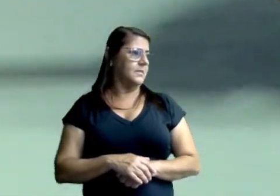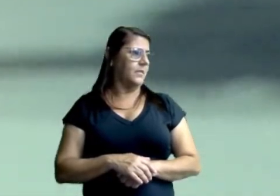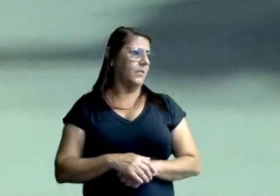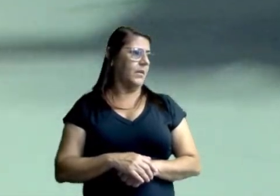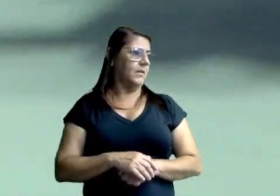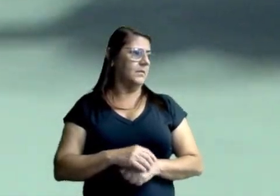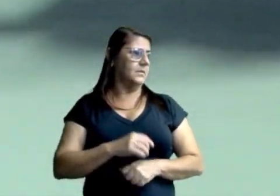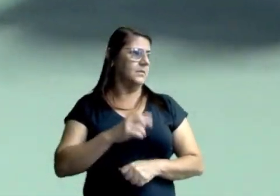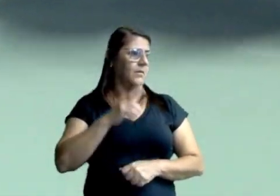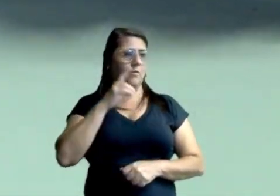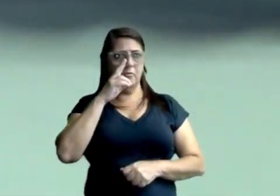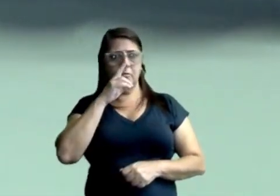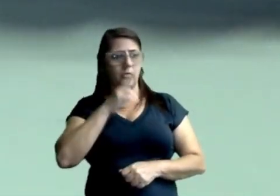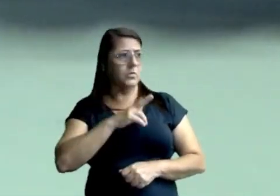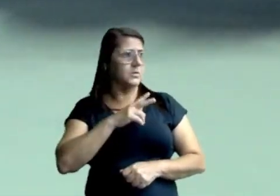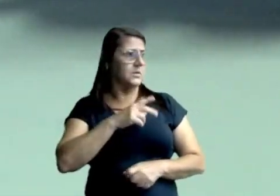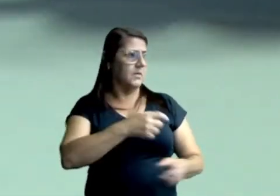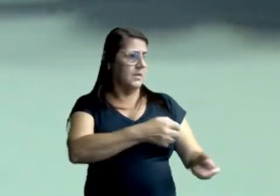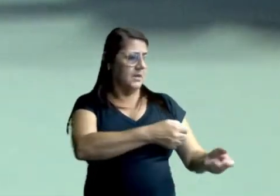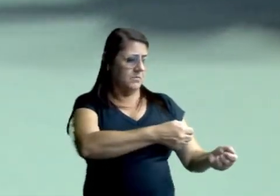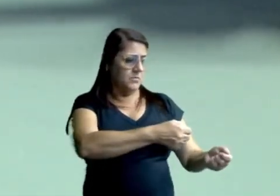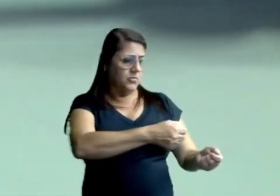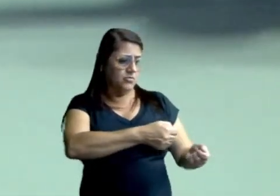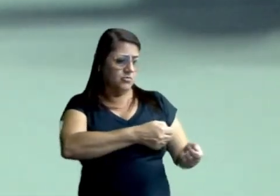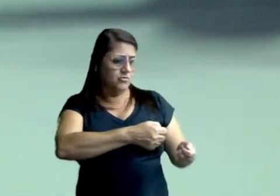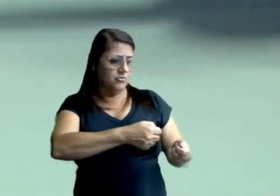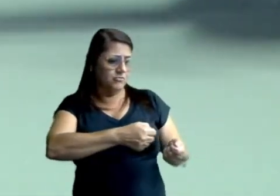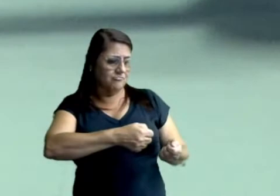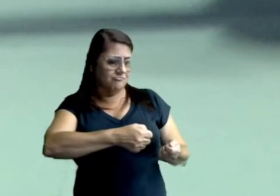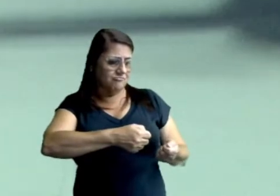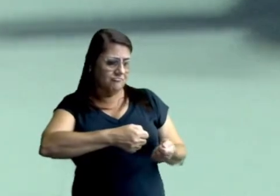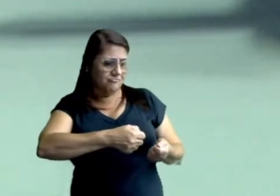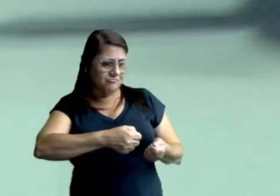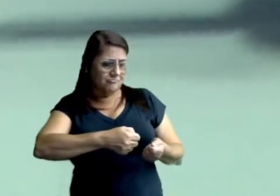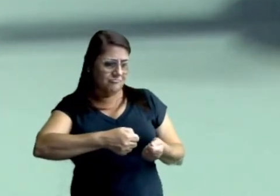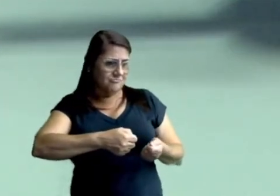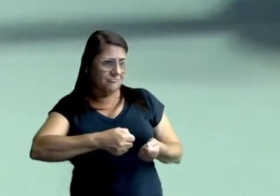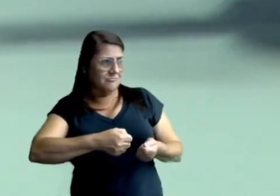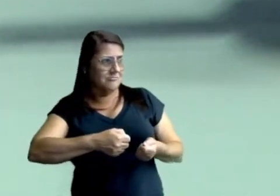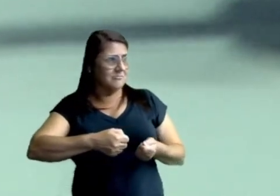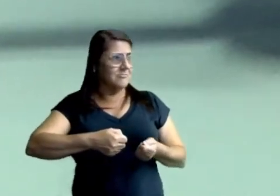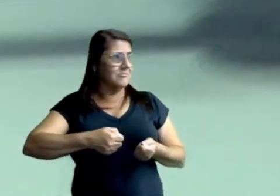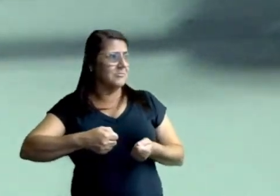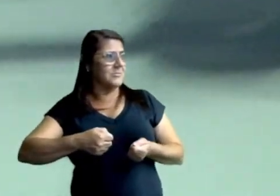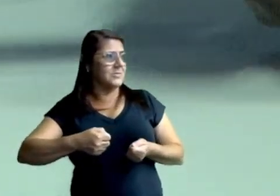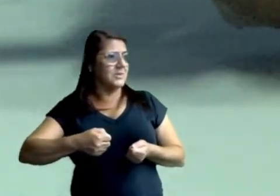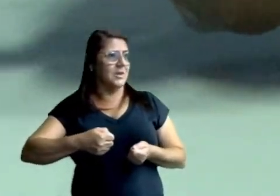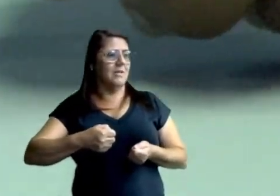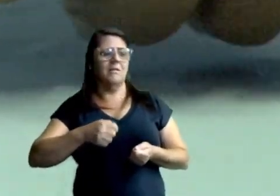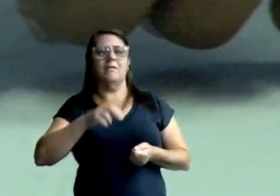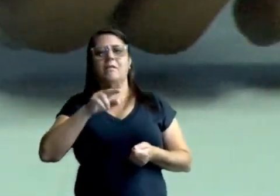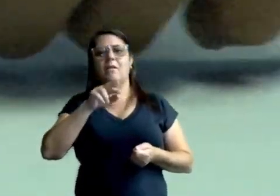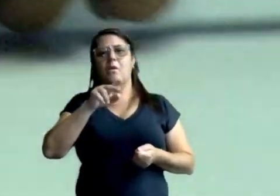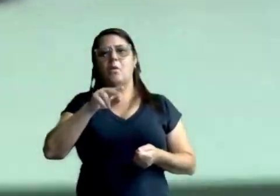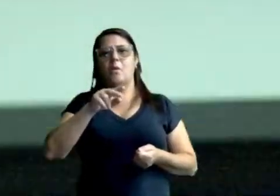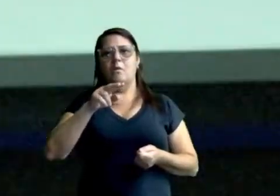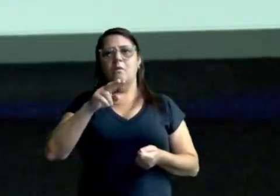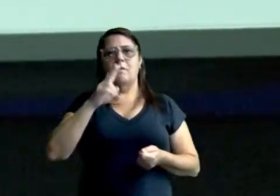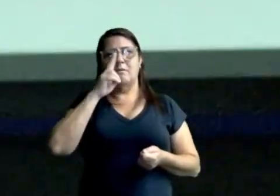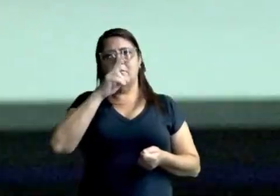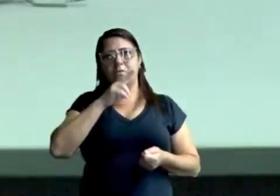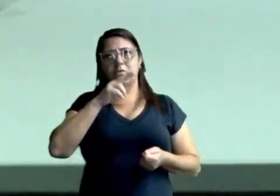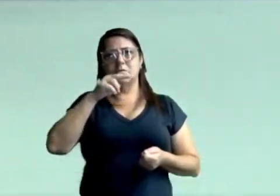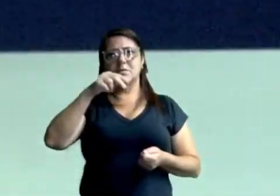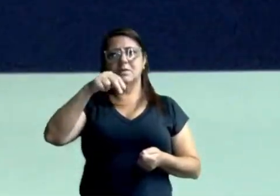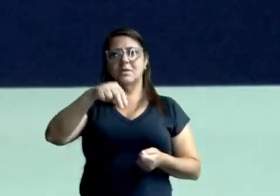força para poder puxar. É assim que a gente consegue medir a força em